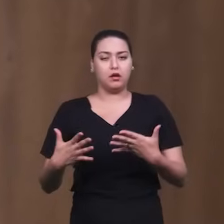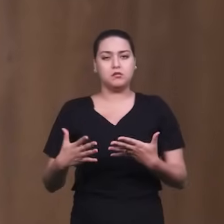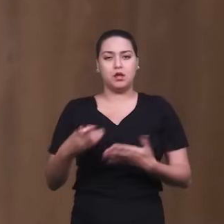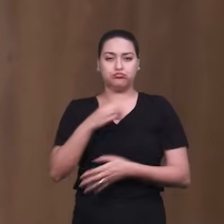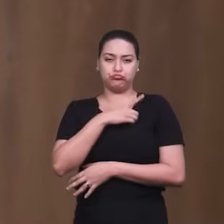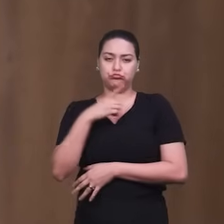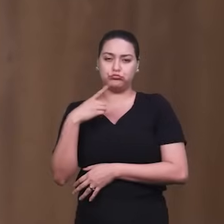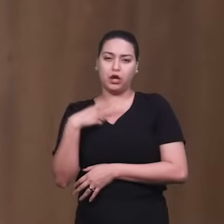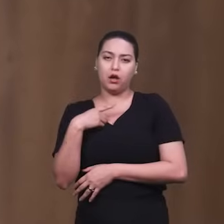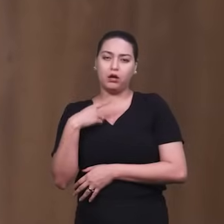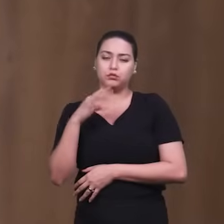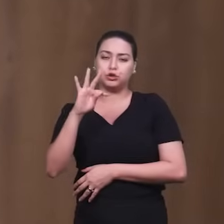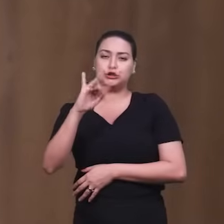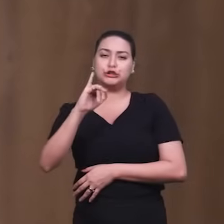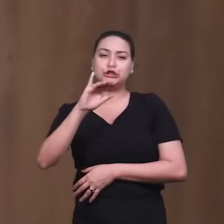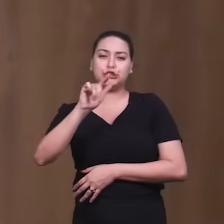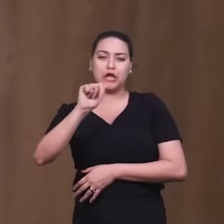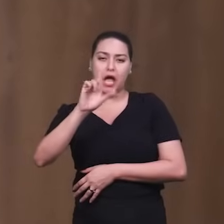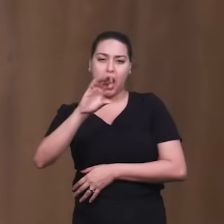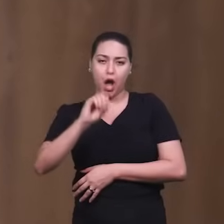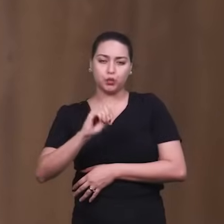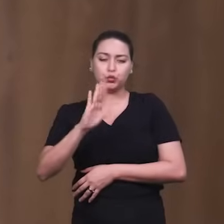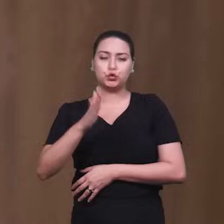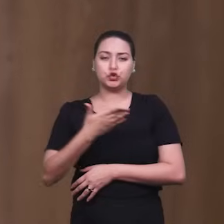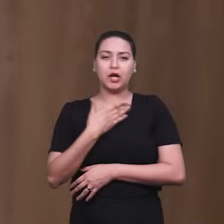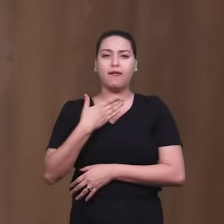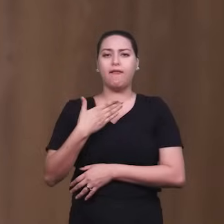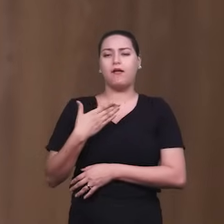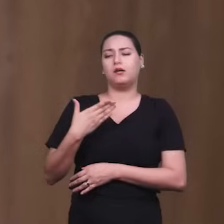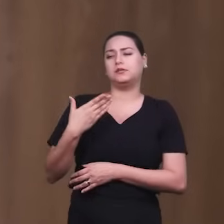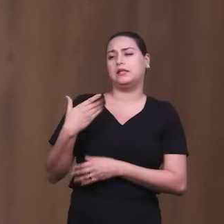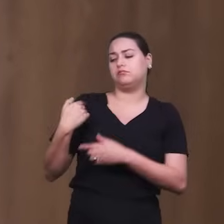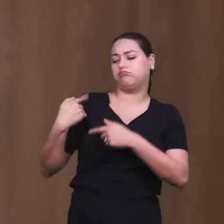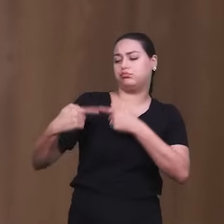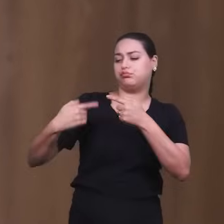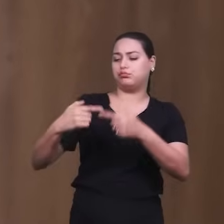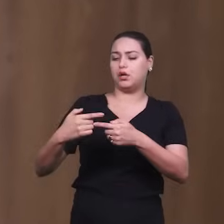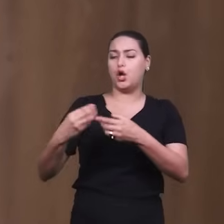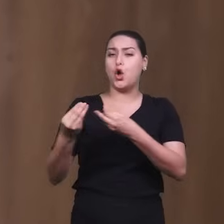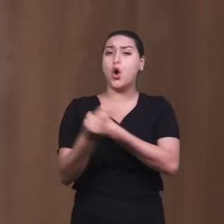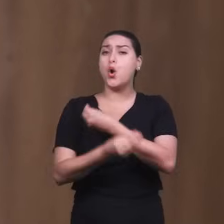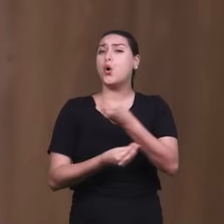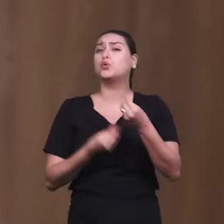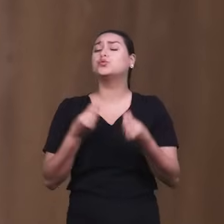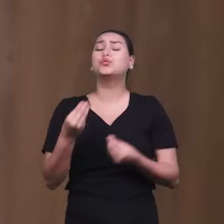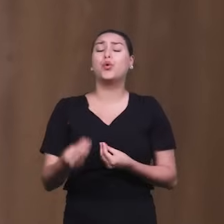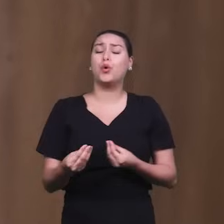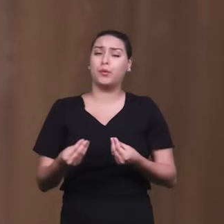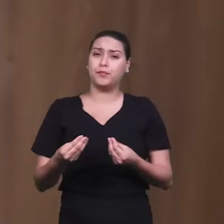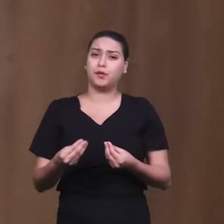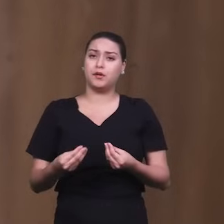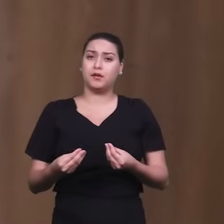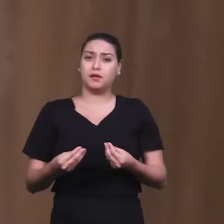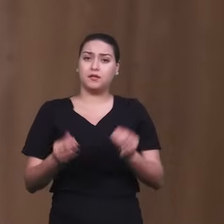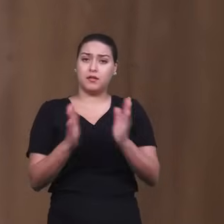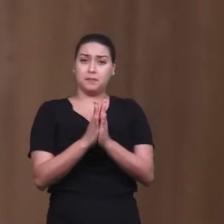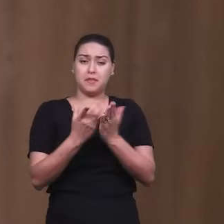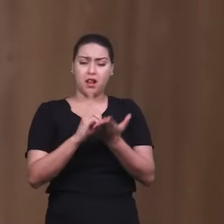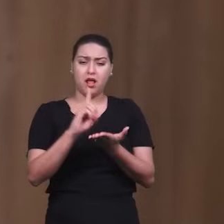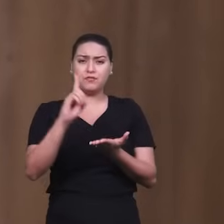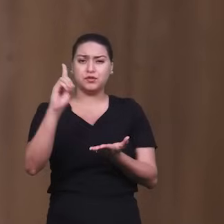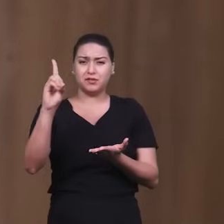depois dessa explicação que o Tiago ele trouxe para nós, até dessa transmissão das características, né? E como